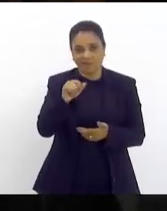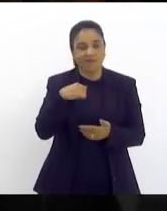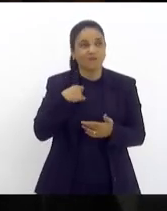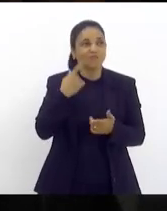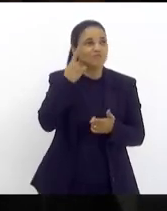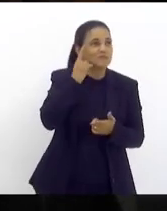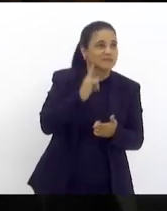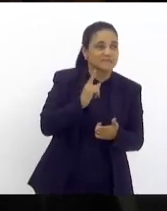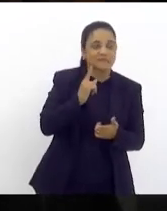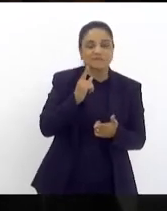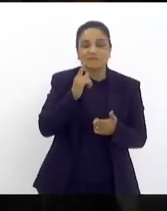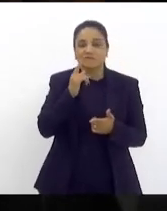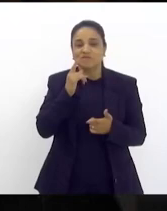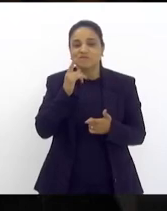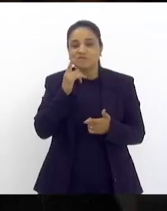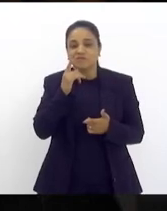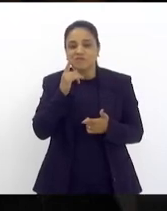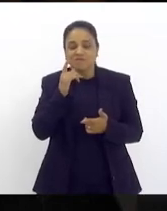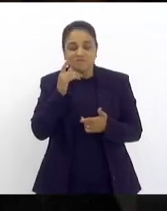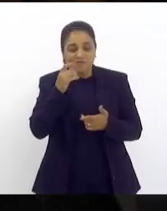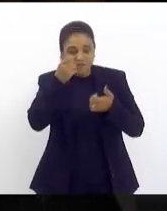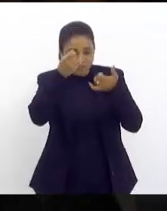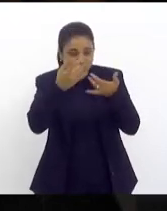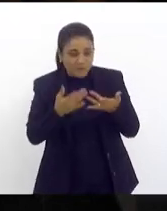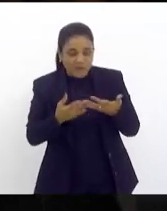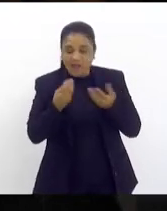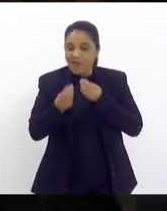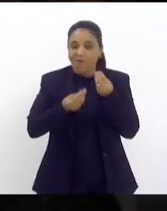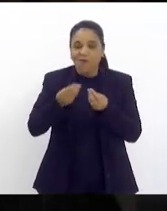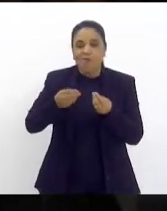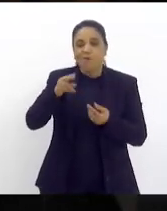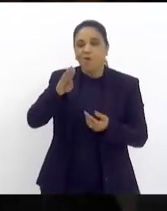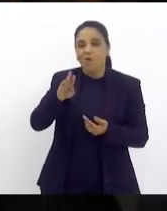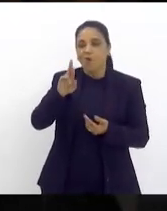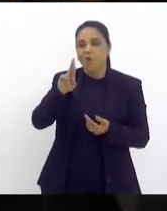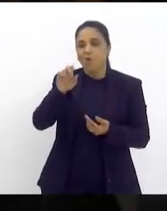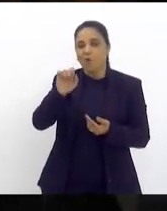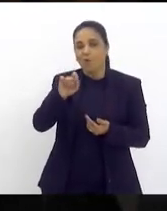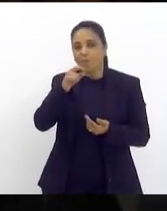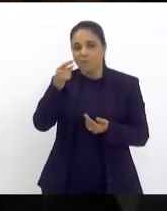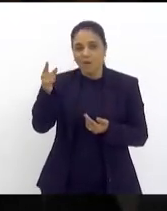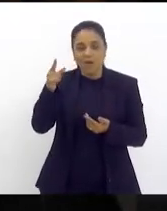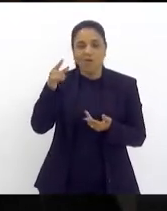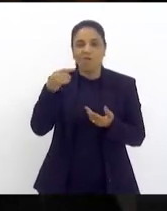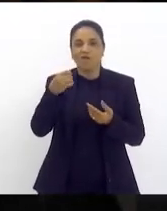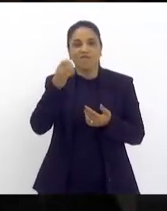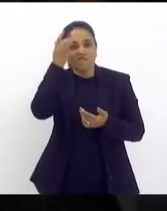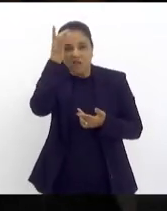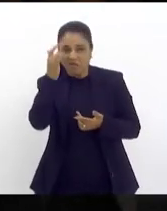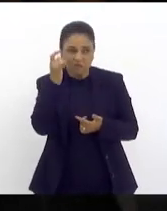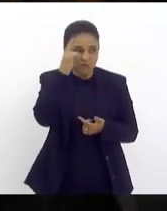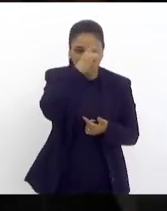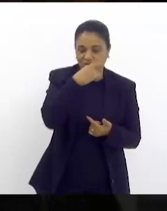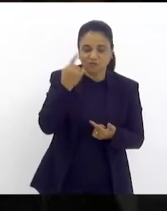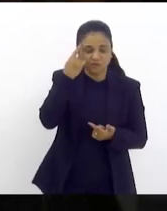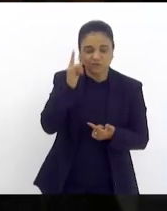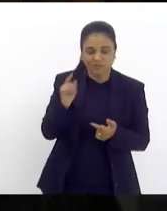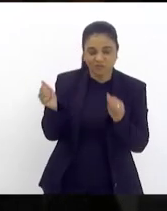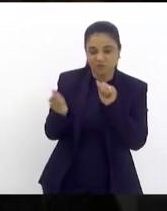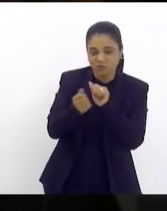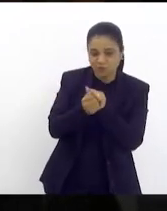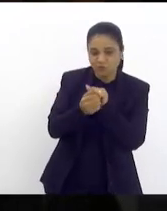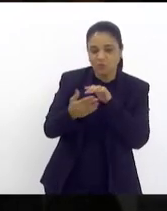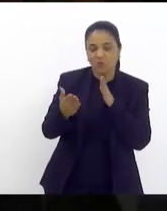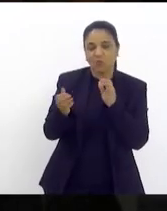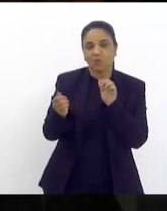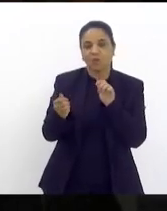não sei se é difícil. Rubão chega na minha vida e transforma a minha vida política ao lado do meu líder, Alan Bombeiro. Vocês sabem